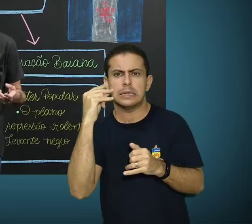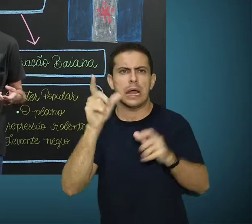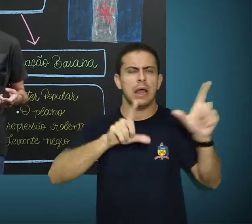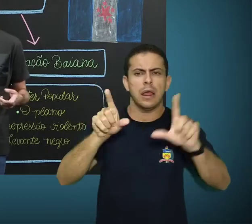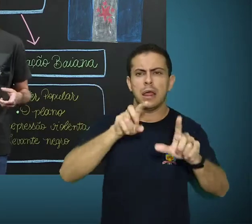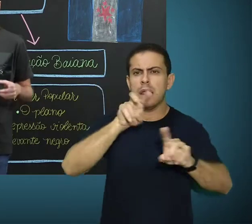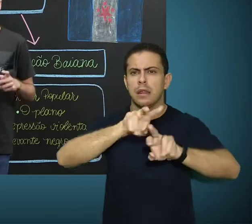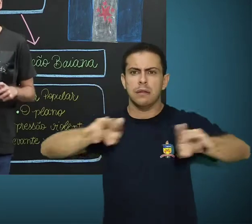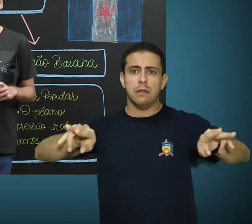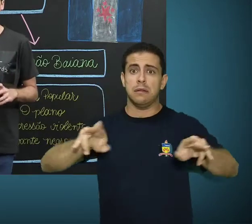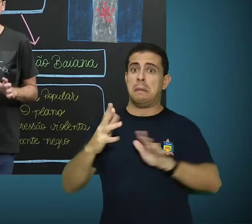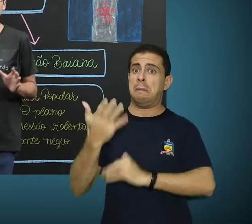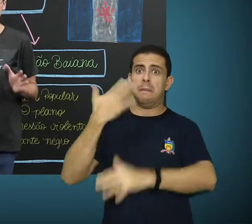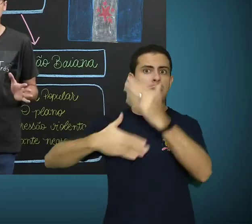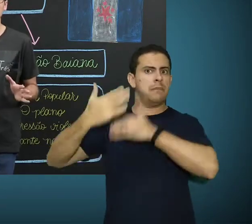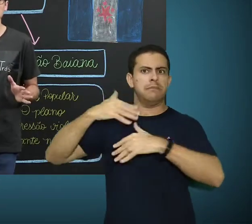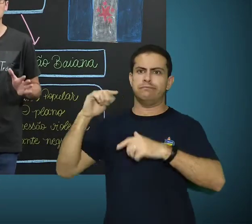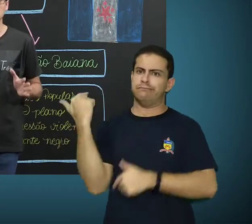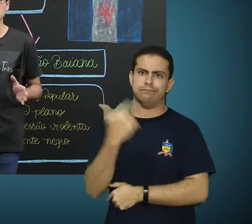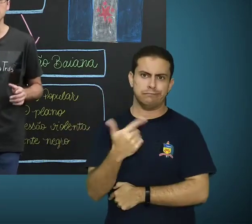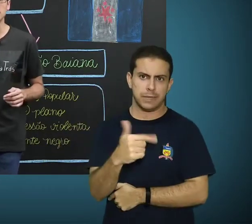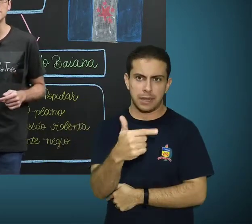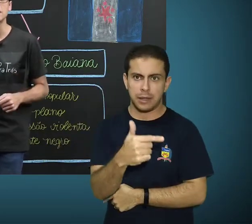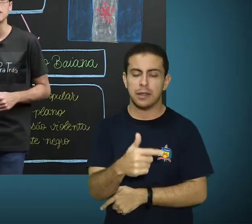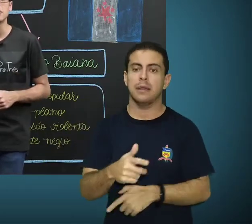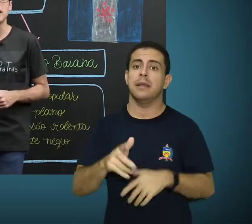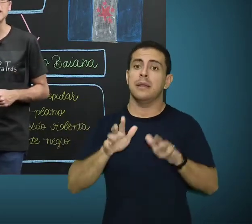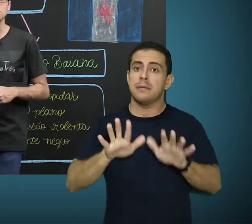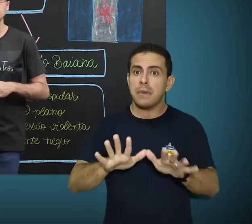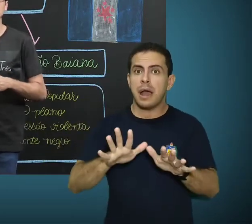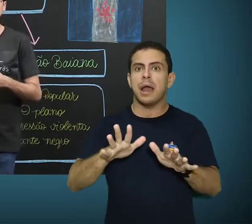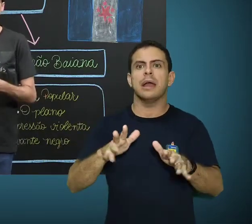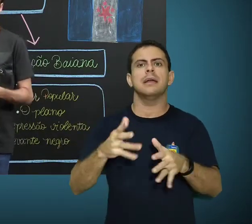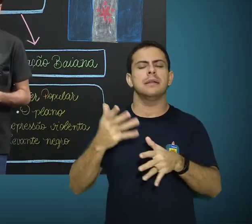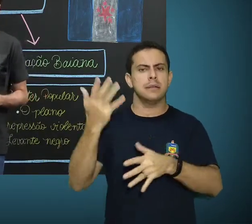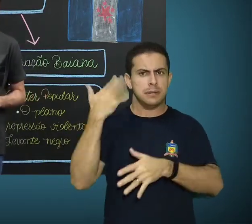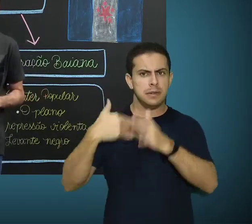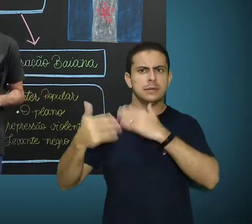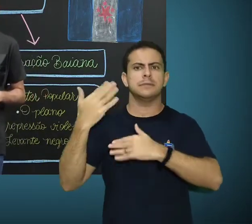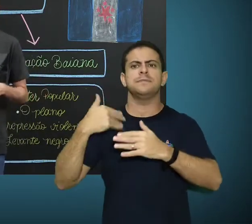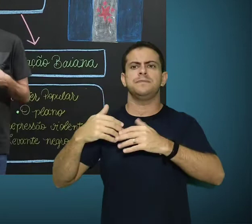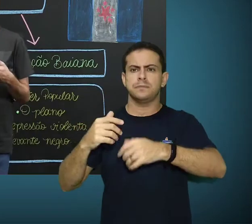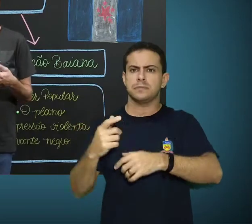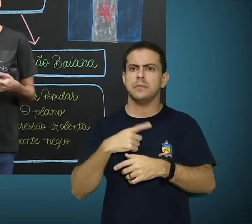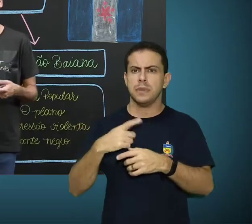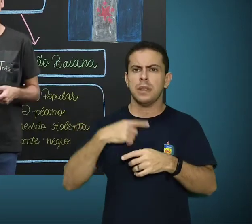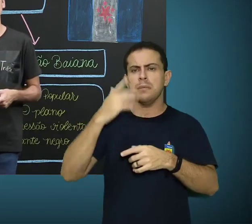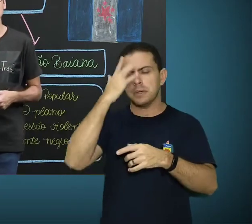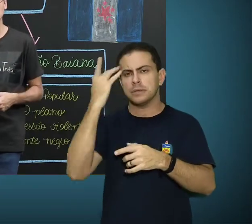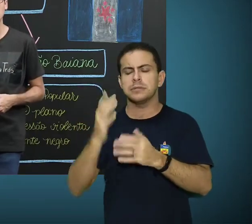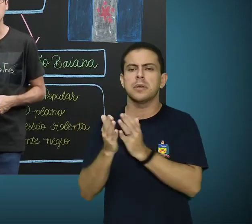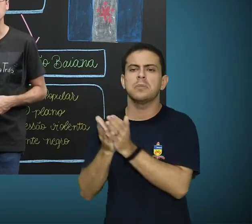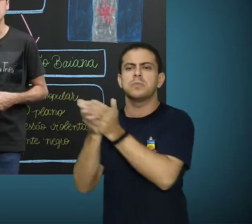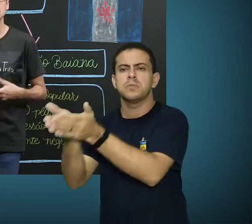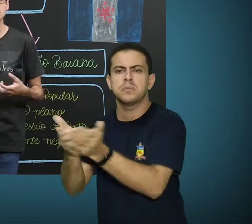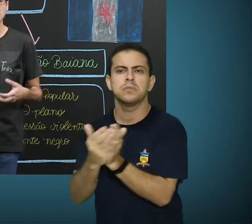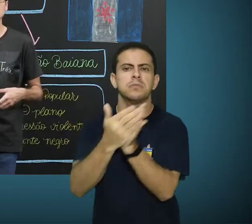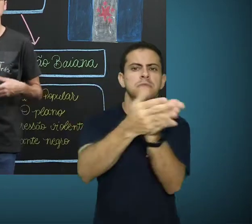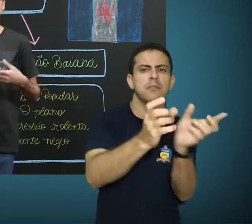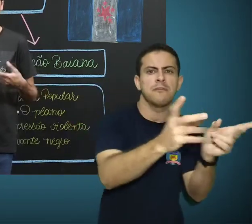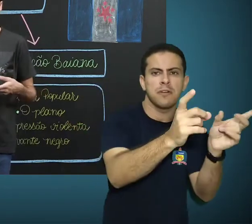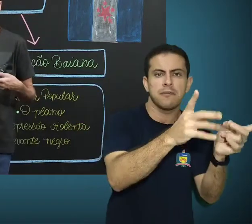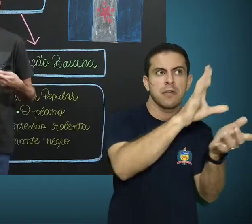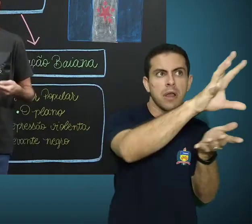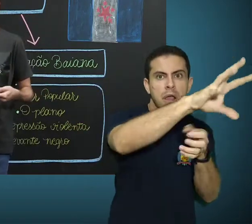vê na televisão. Naquela época não tinha nada disso, é bem verdade. Mas por meio das rotas comerciais e das pessoas que circulavam, as